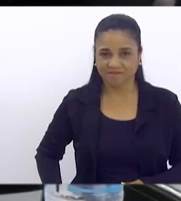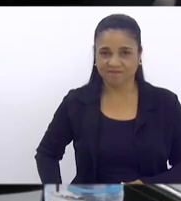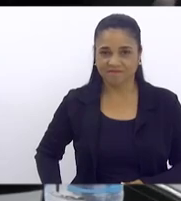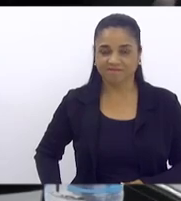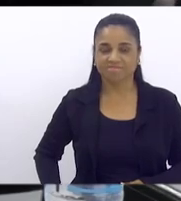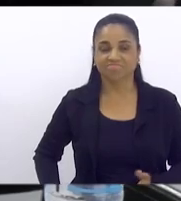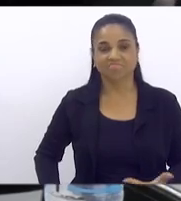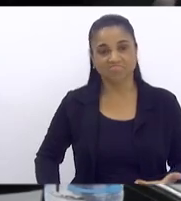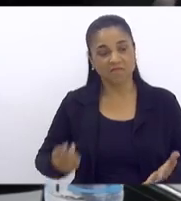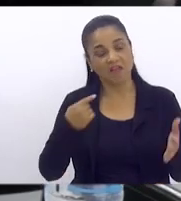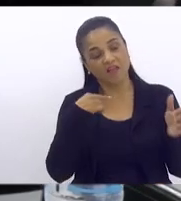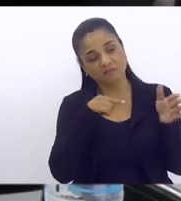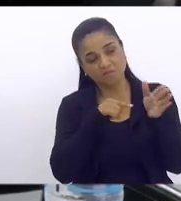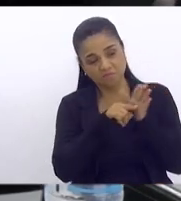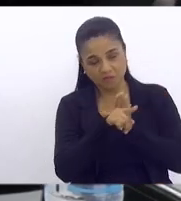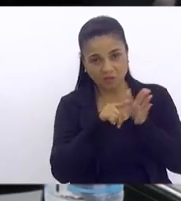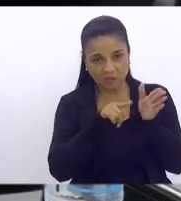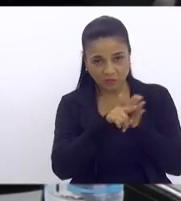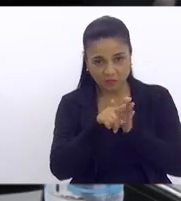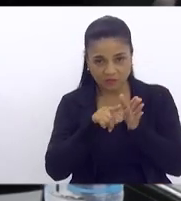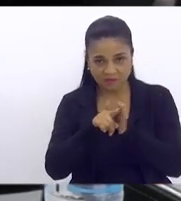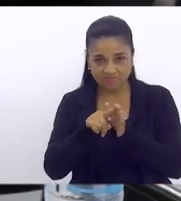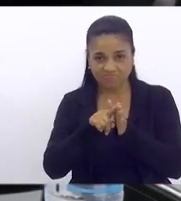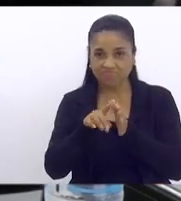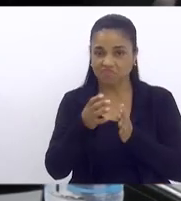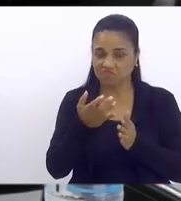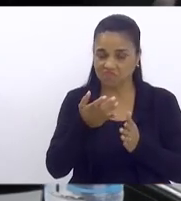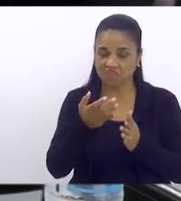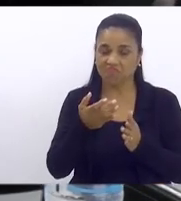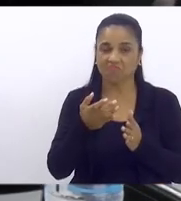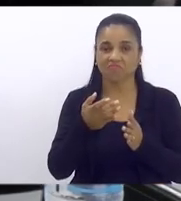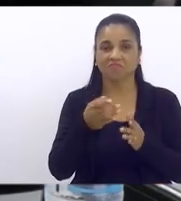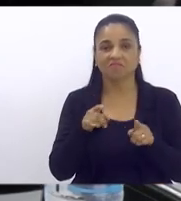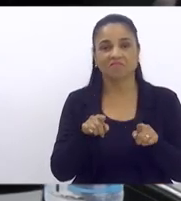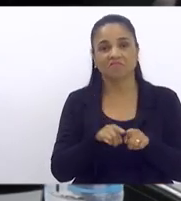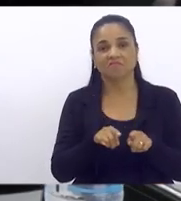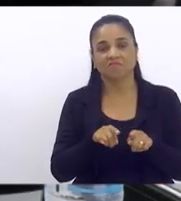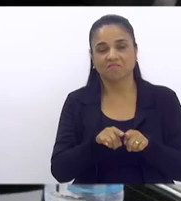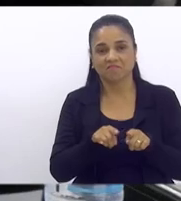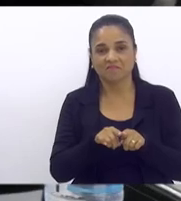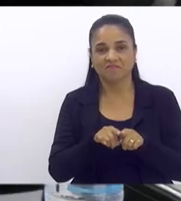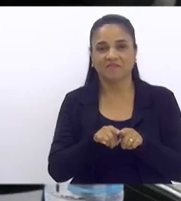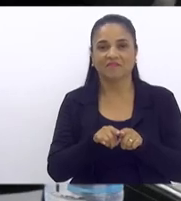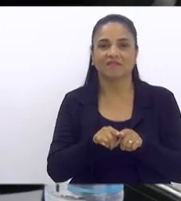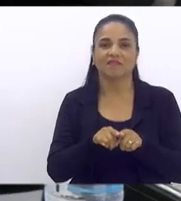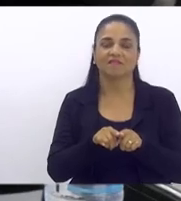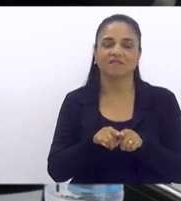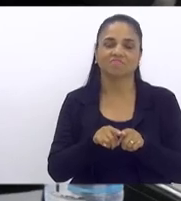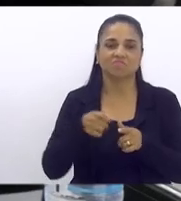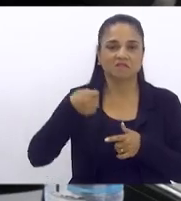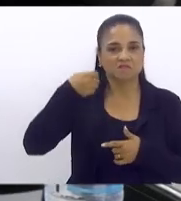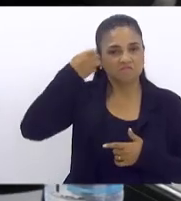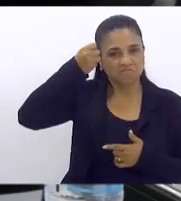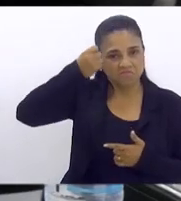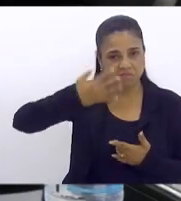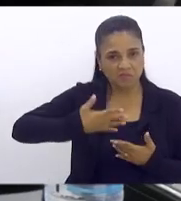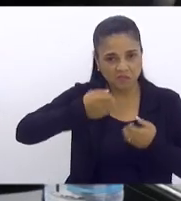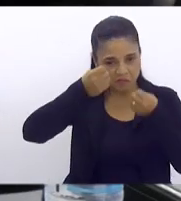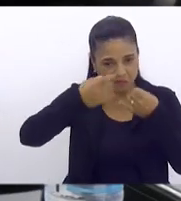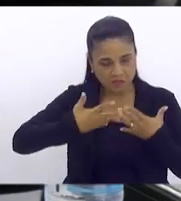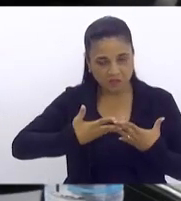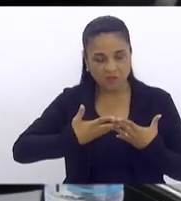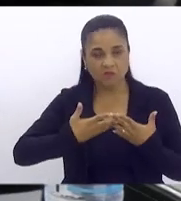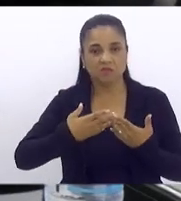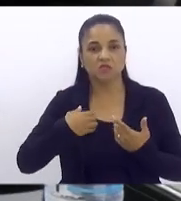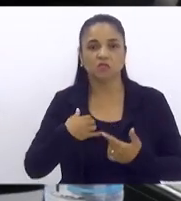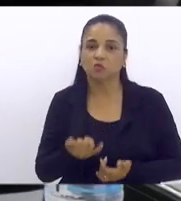essas são as perguntas que eu tenho para fazer, como também as minhas considerações. Desde já